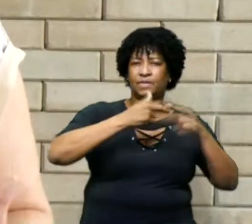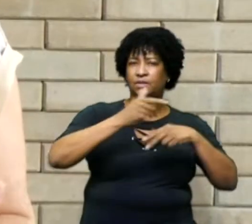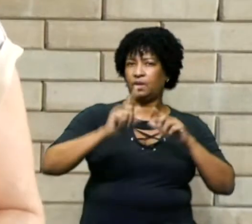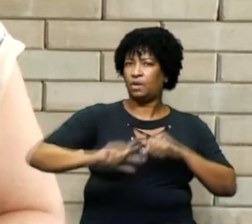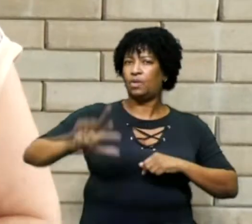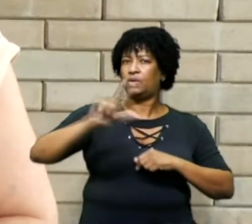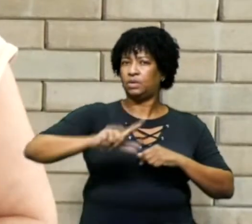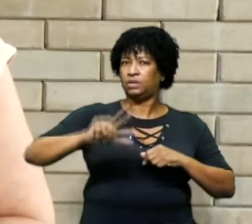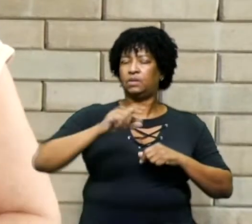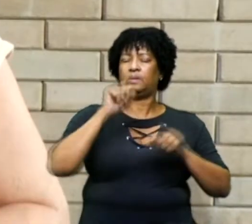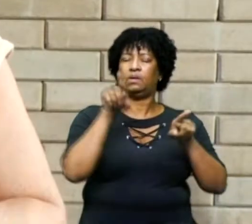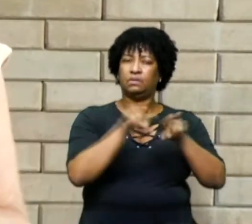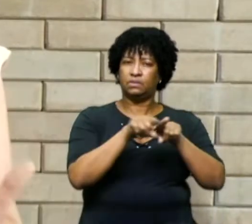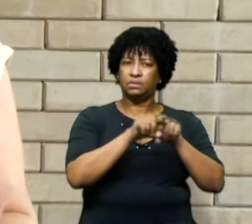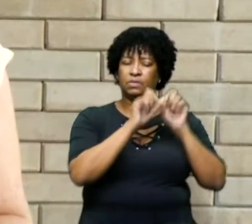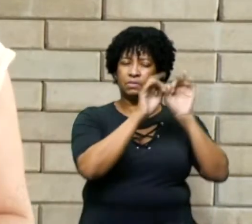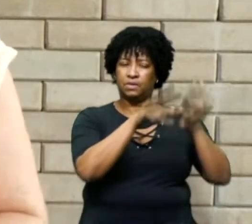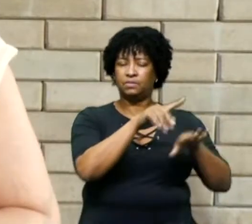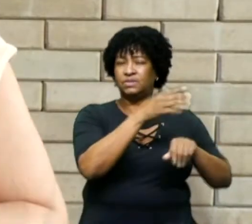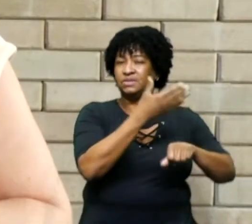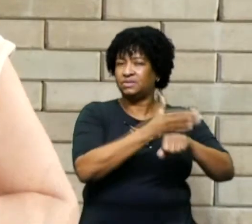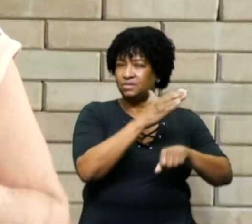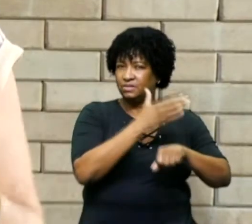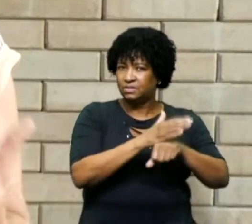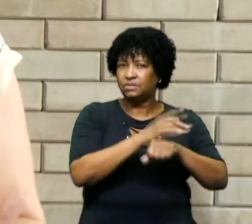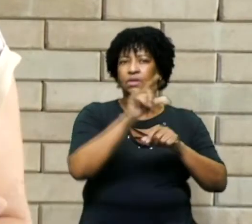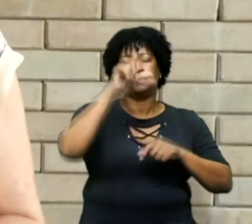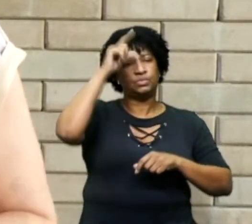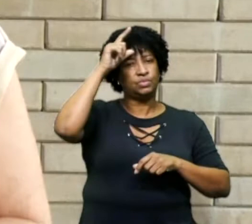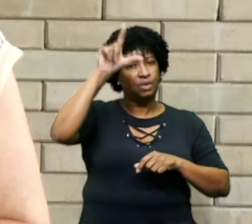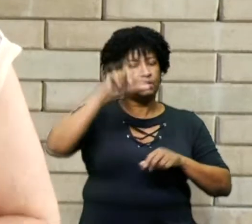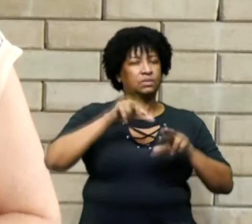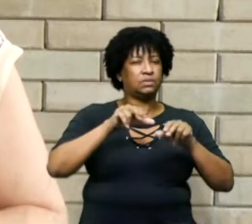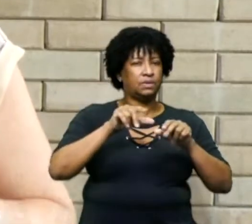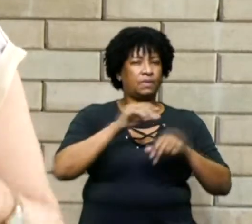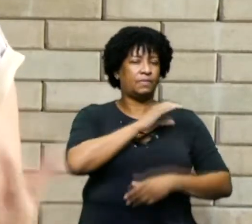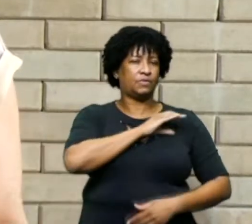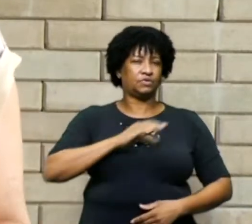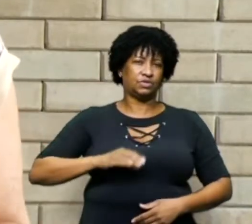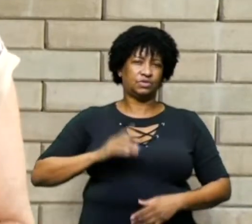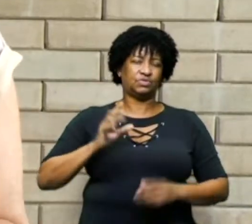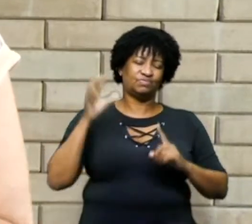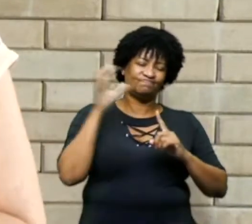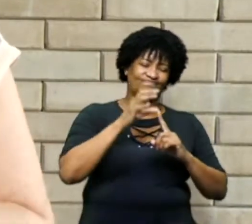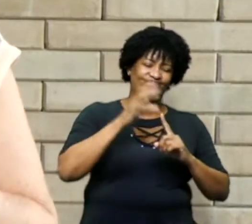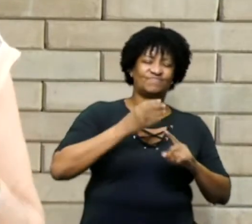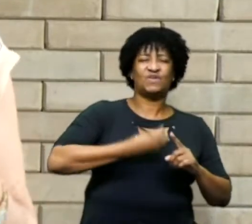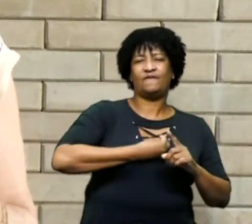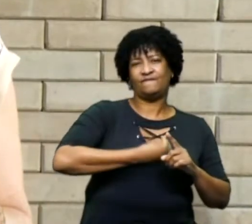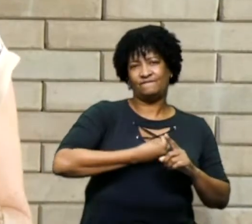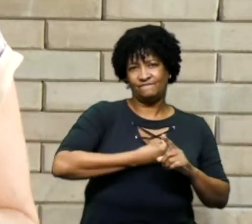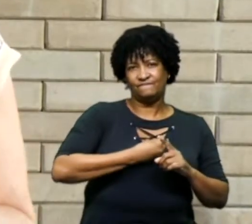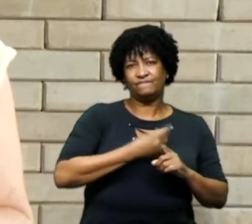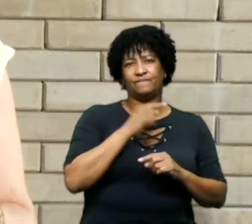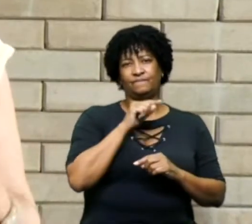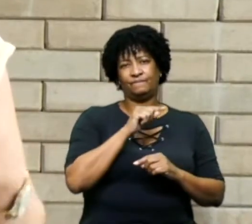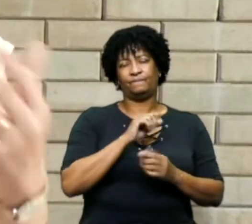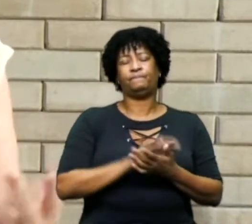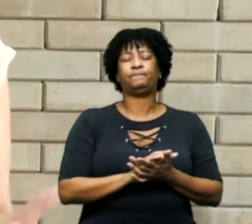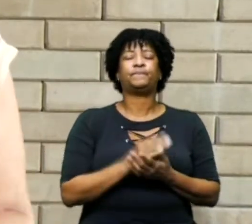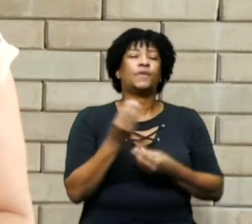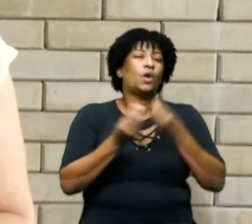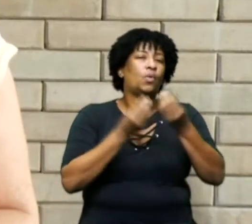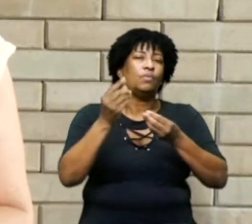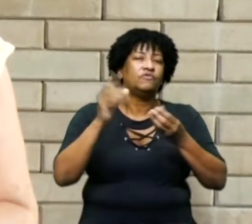material literário para a edificação e para o treinamento desses líderes desses irmãos em Cristo que estão em perseguição